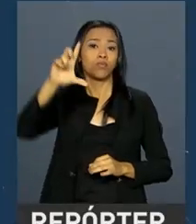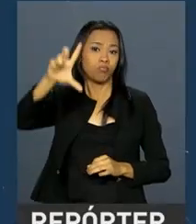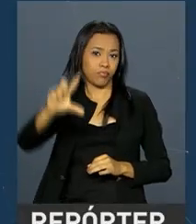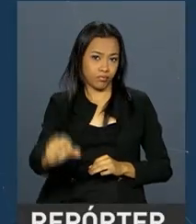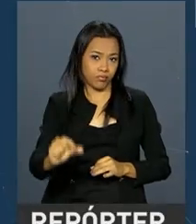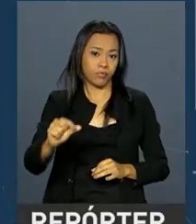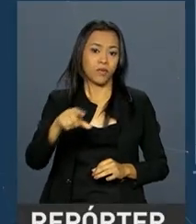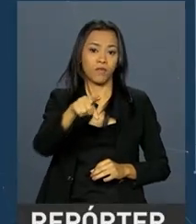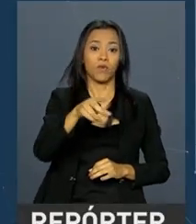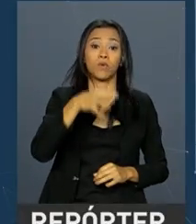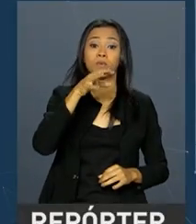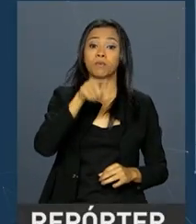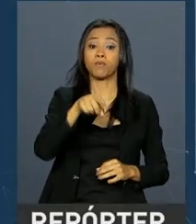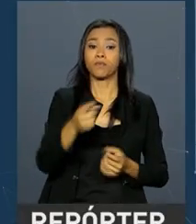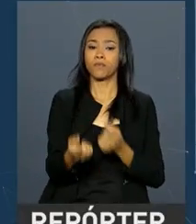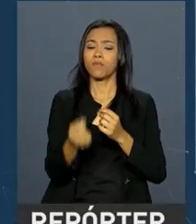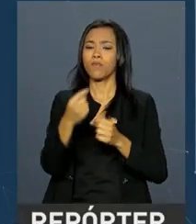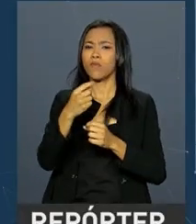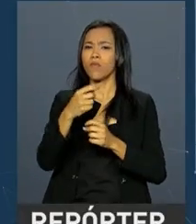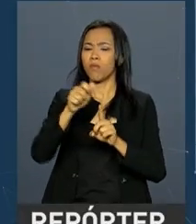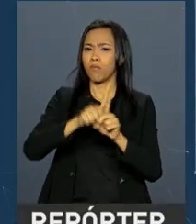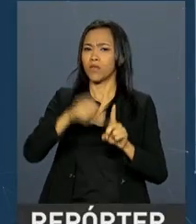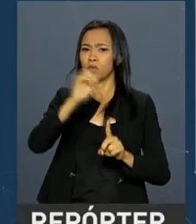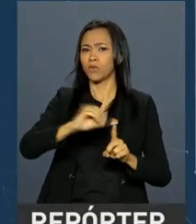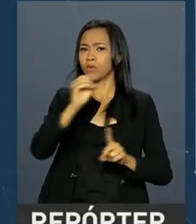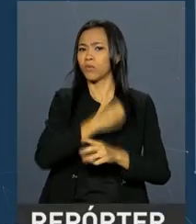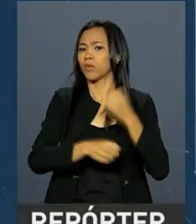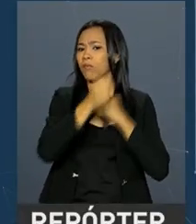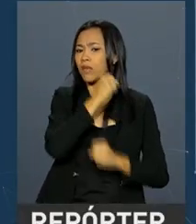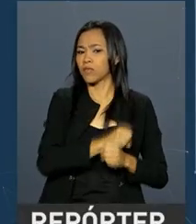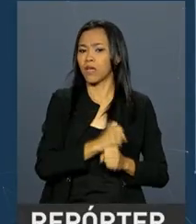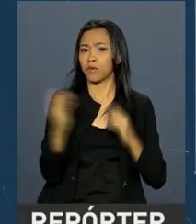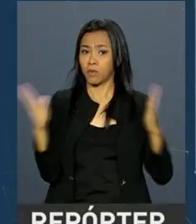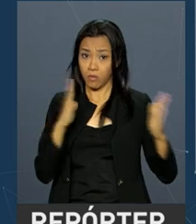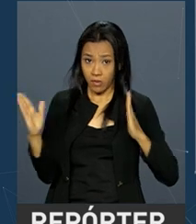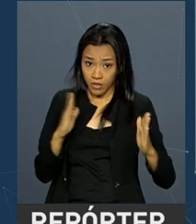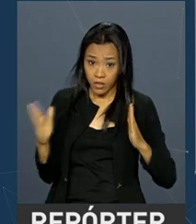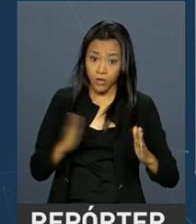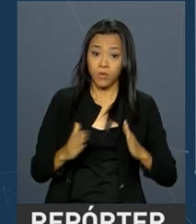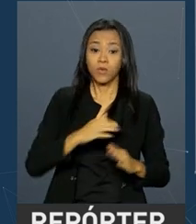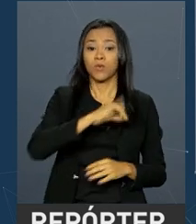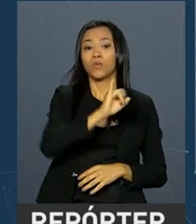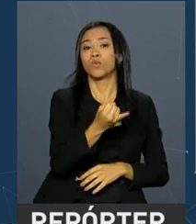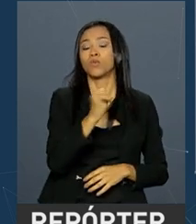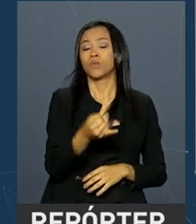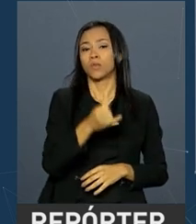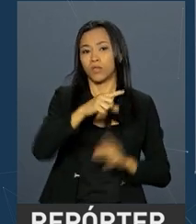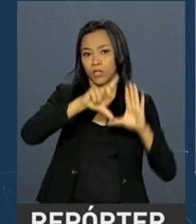cinco quedas de outubro do ano passado a abril deste ano. No período, os juros caíram de